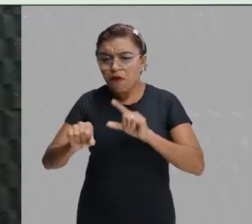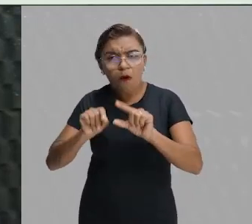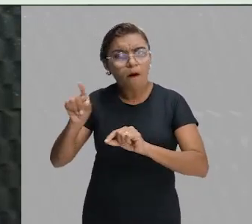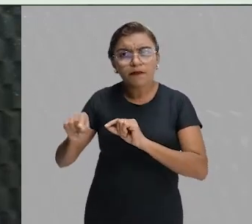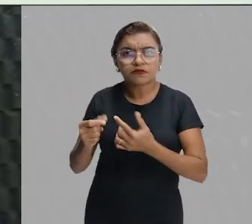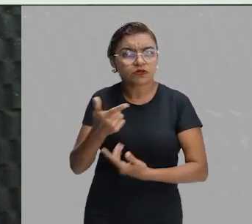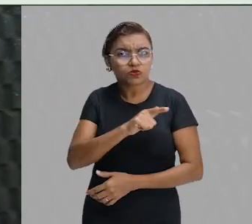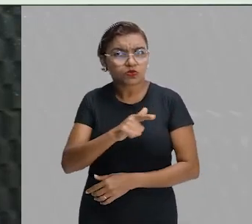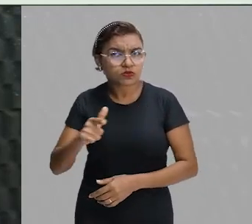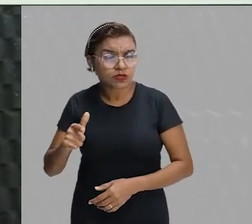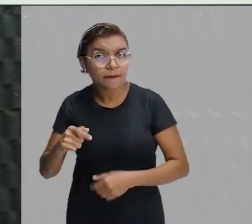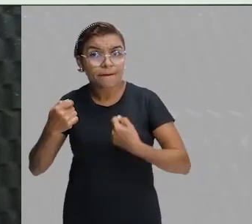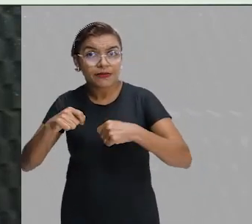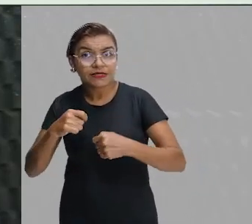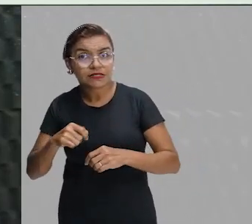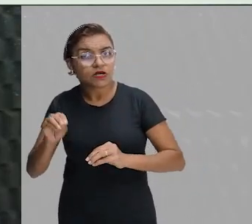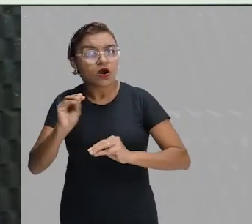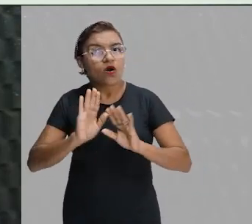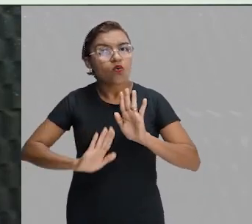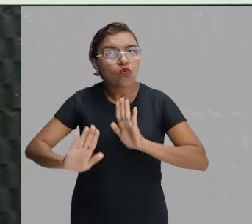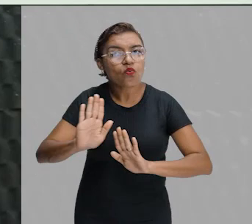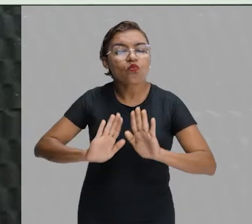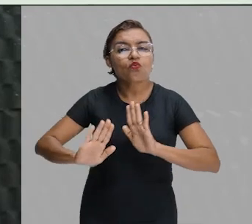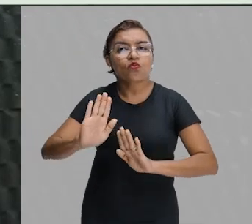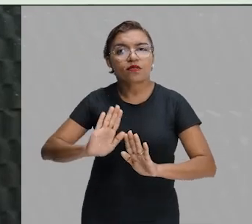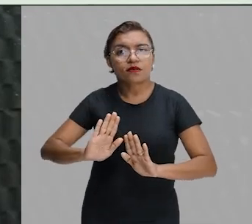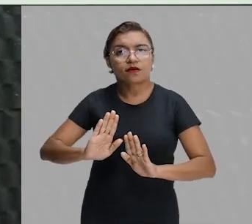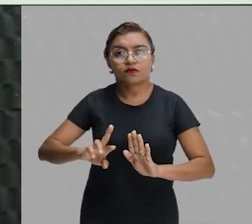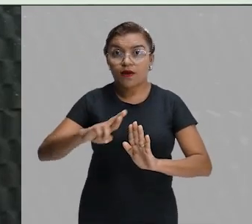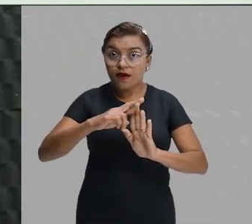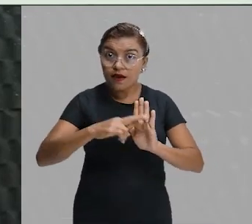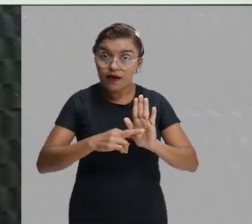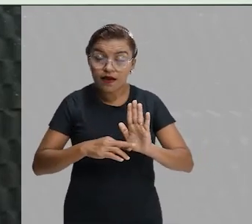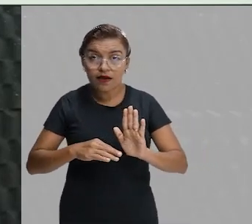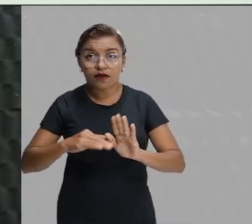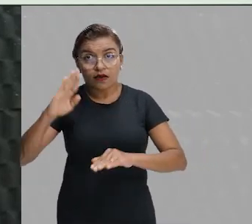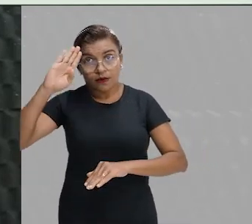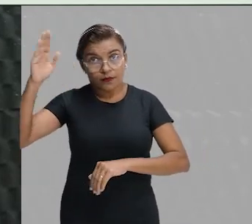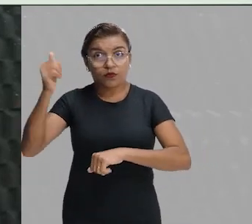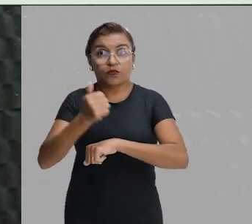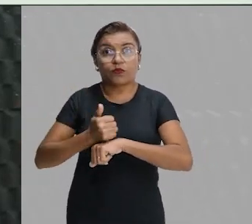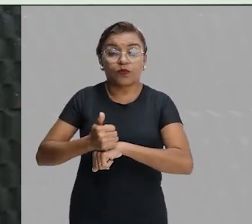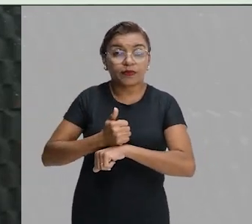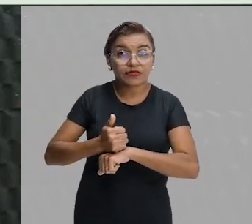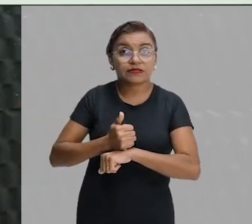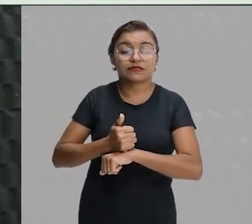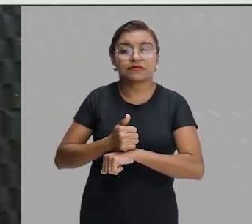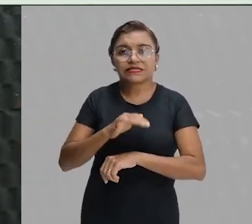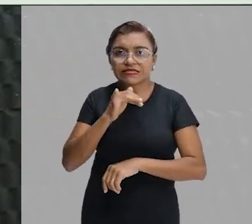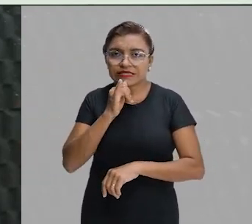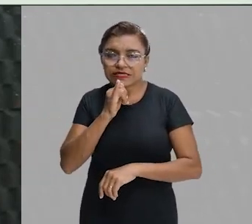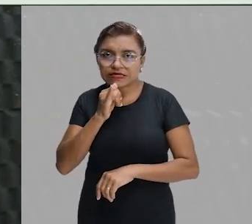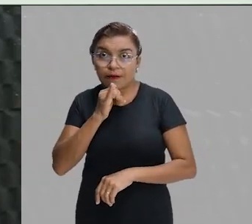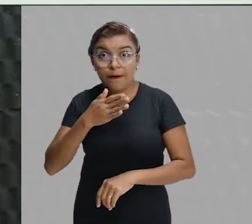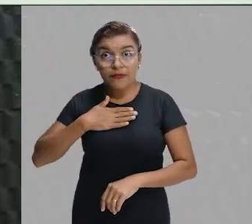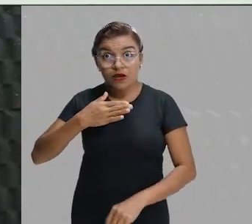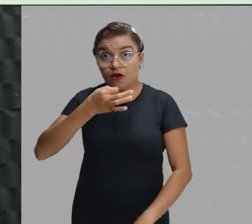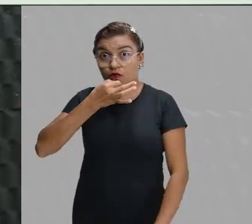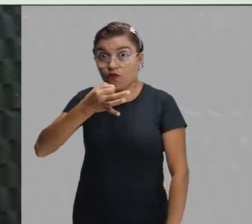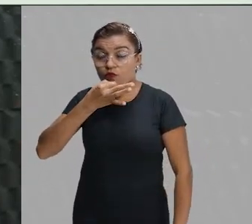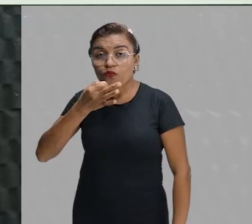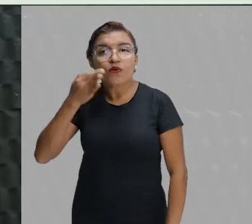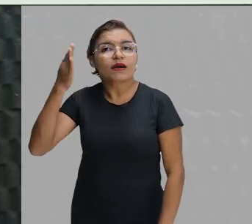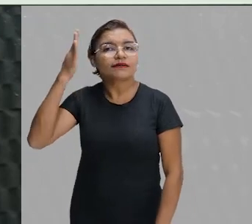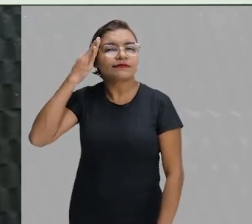cuidado e obedecer necessariamente este princípio. Para que a minha argumentação seja mais clara, seja